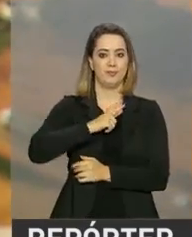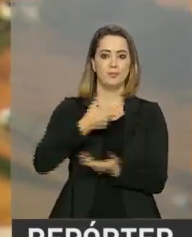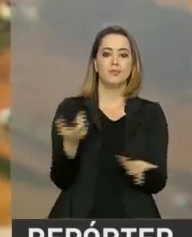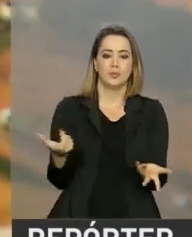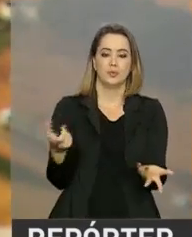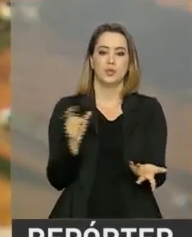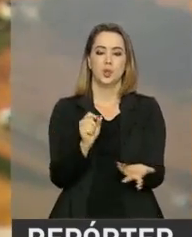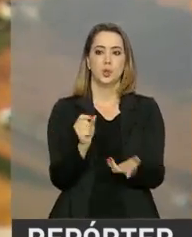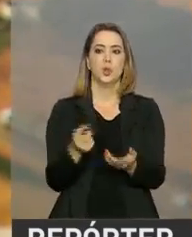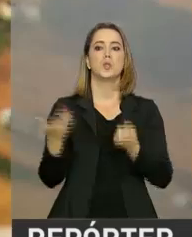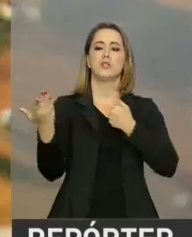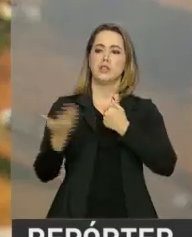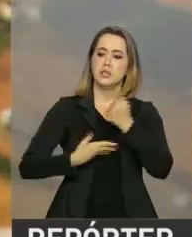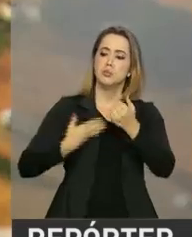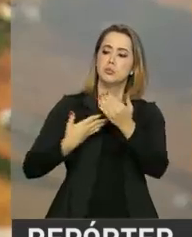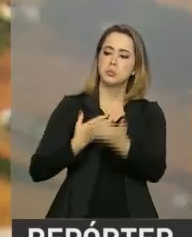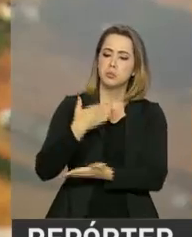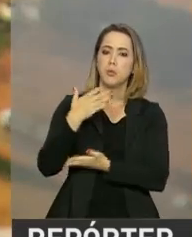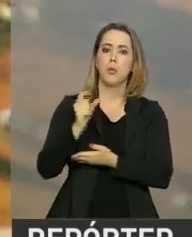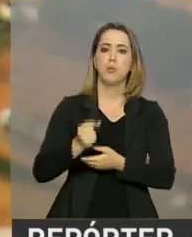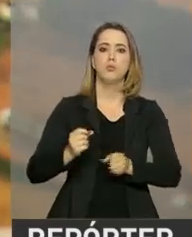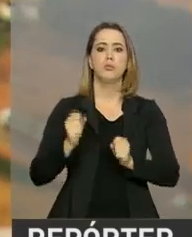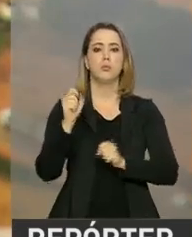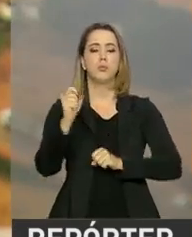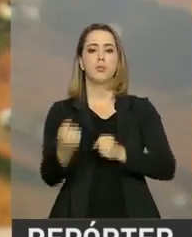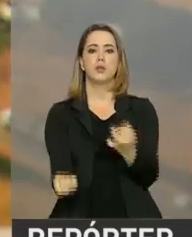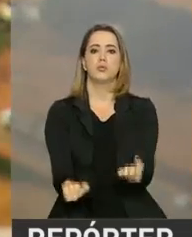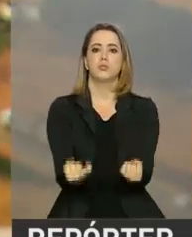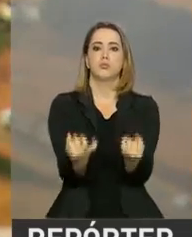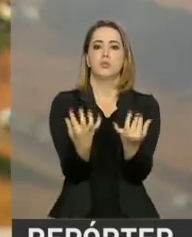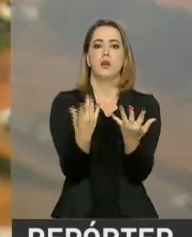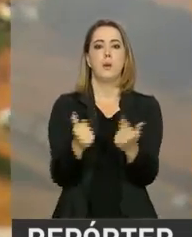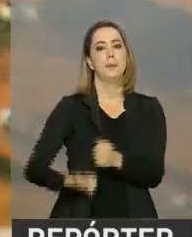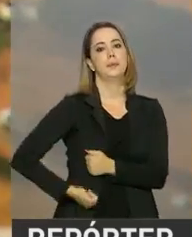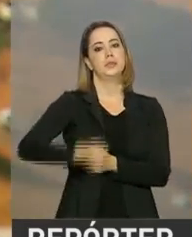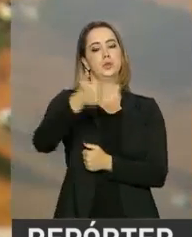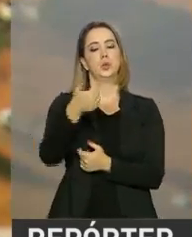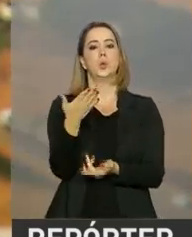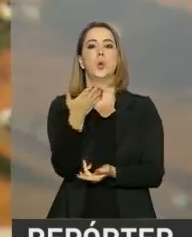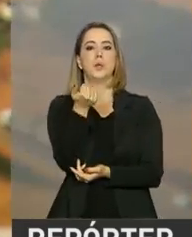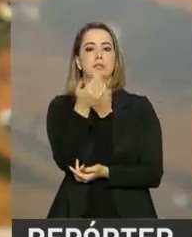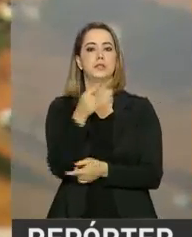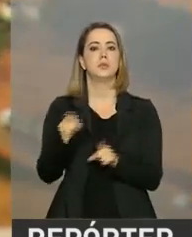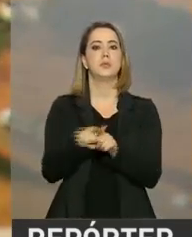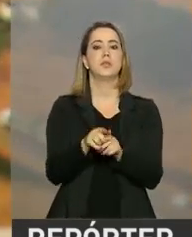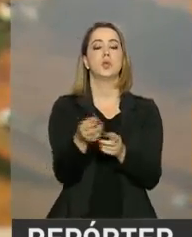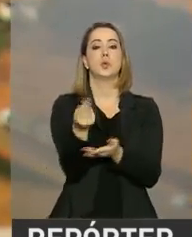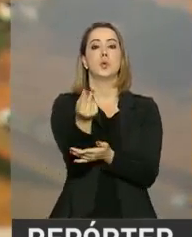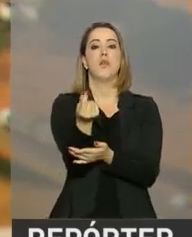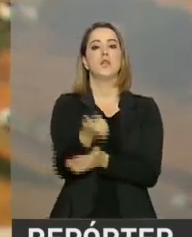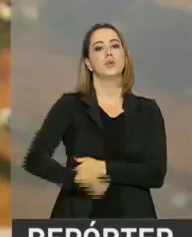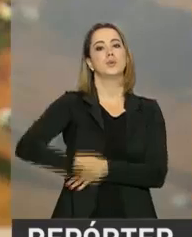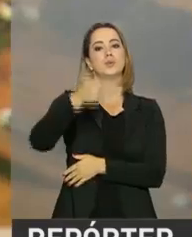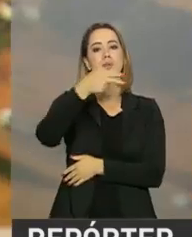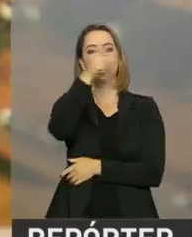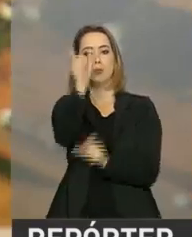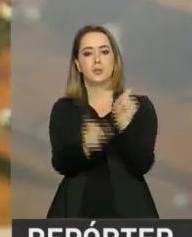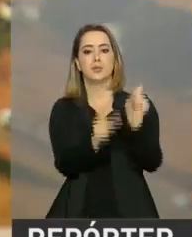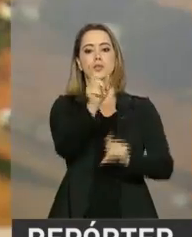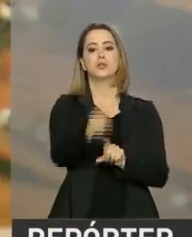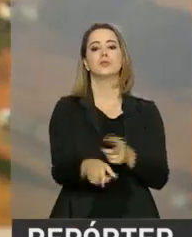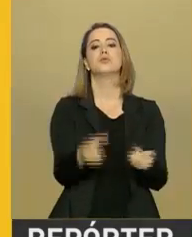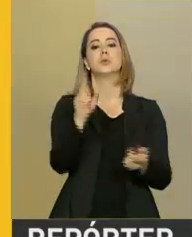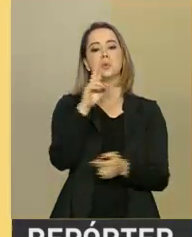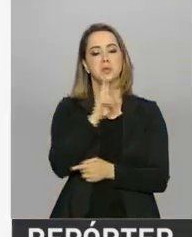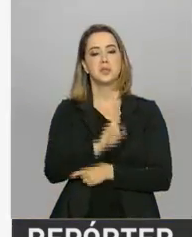uma uma safra que vai trazer maior segurança alimentar preços melhores pro consumidor eu acho que esse é o grande